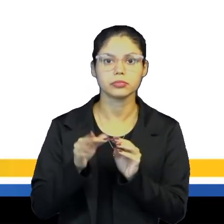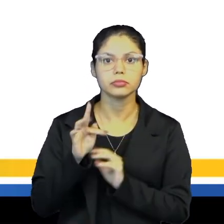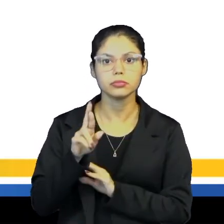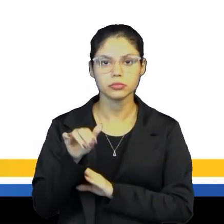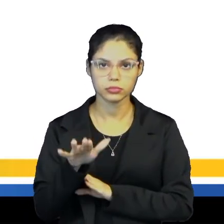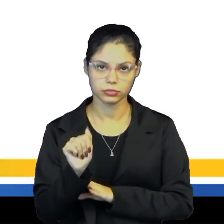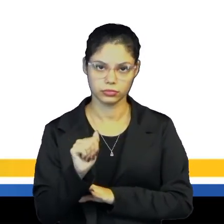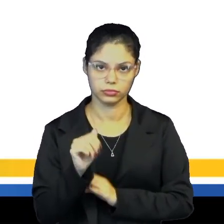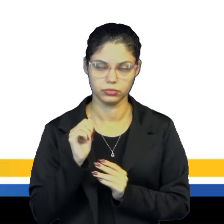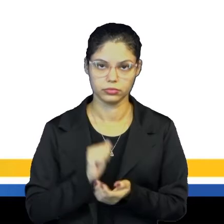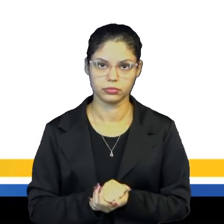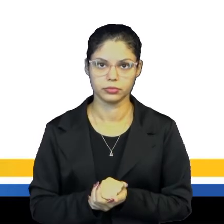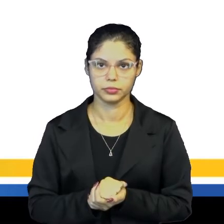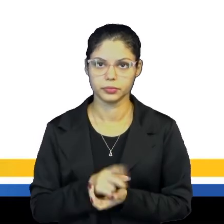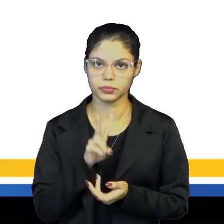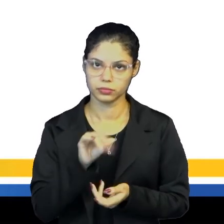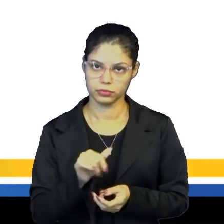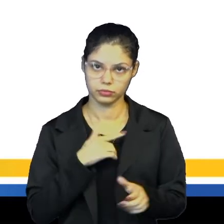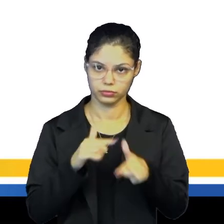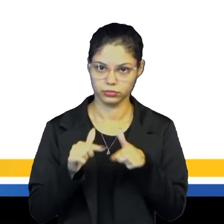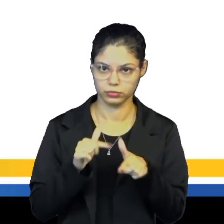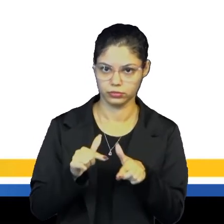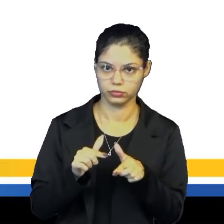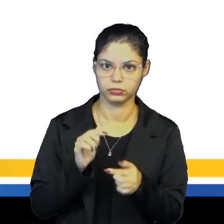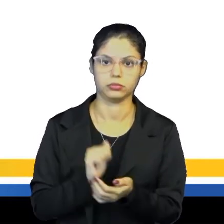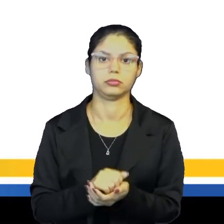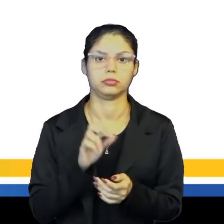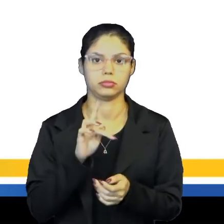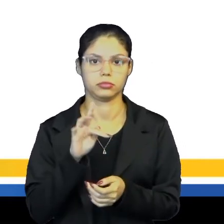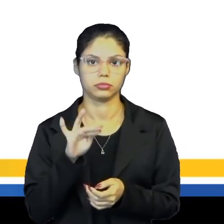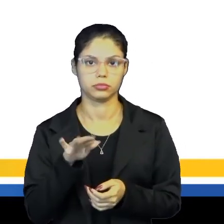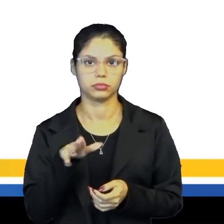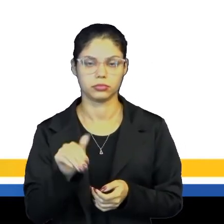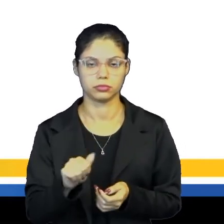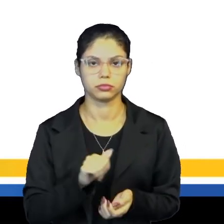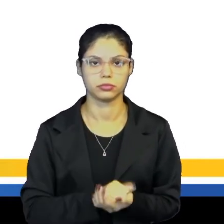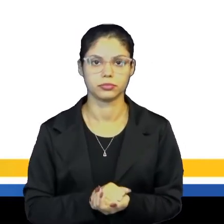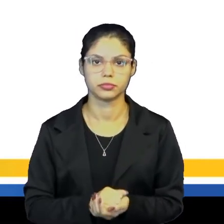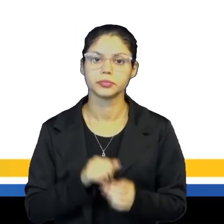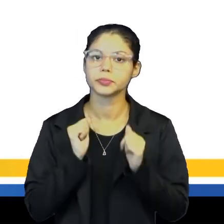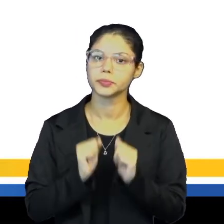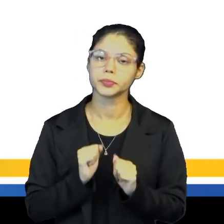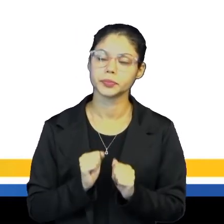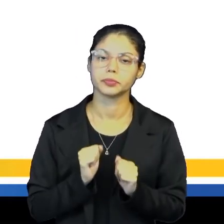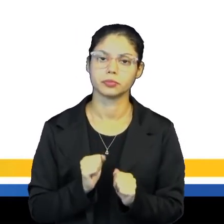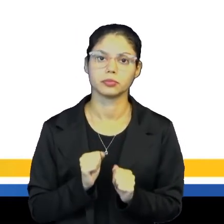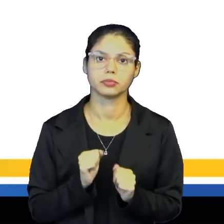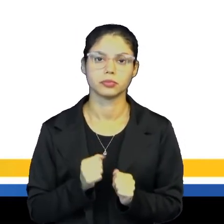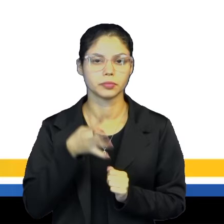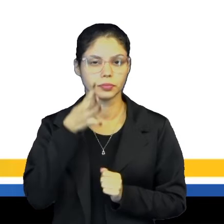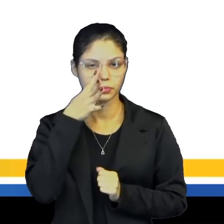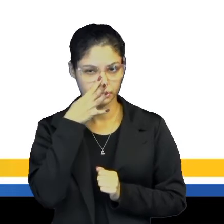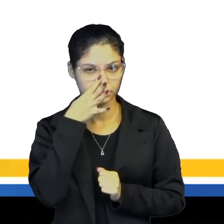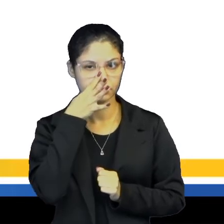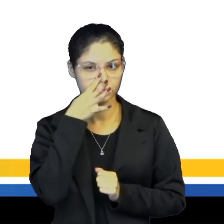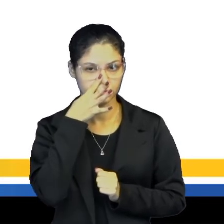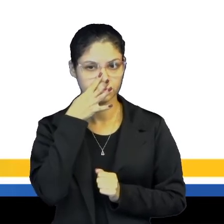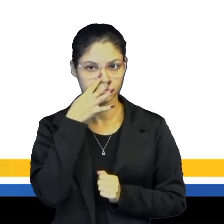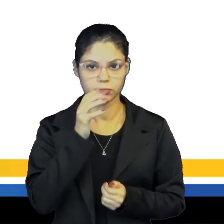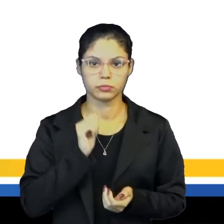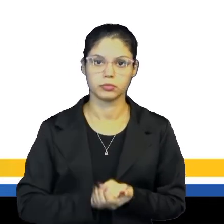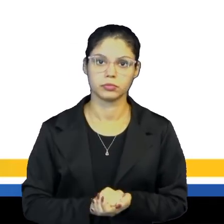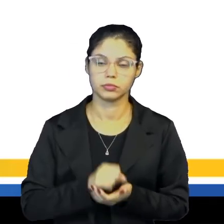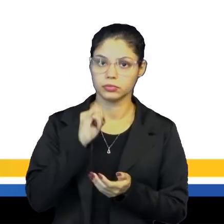a linha, tá, que vai trabalhar a forma, né? Veja que a gente pode observar